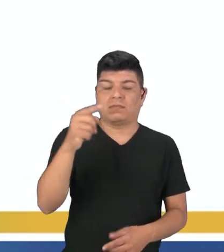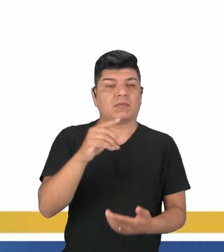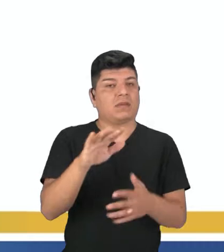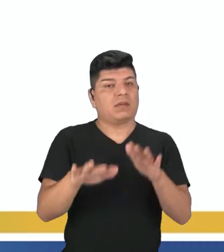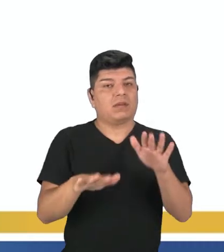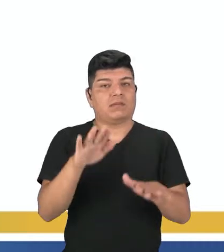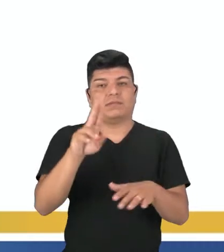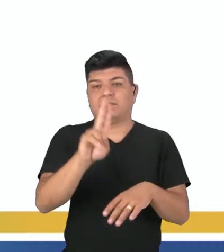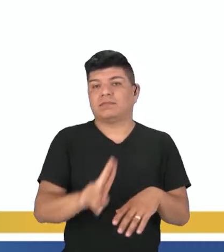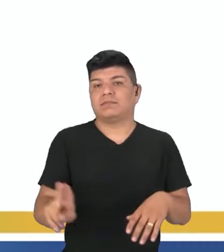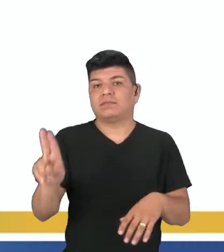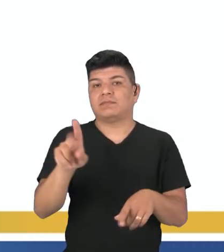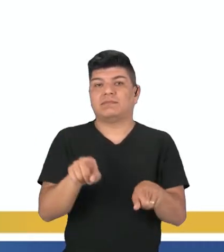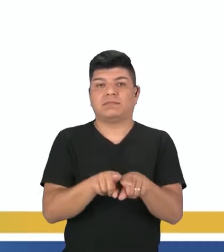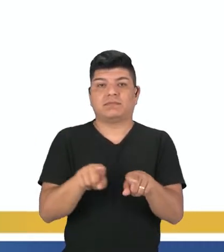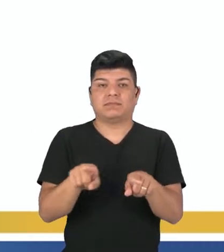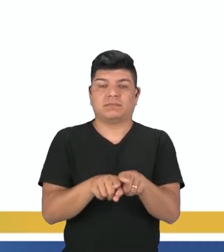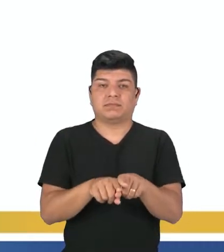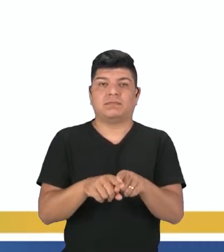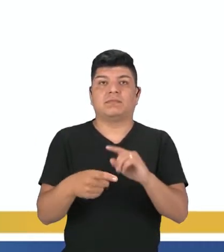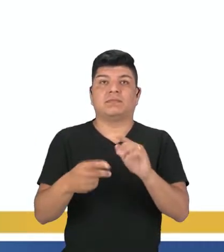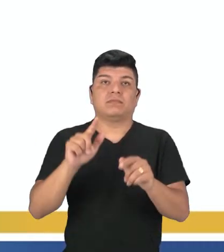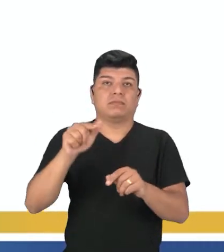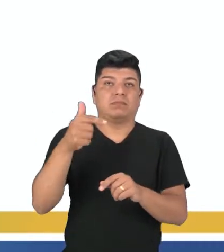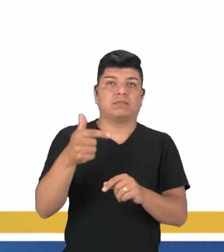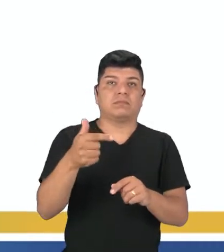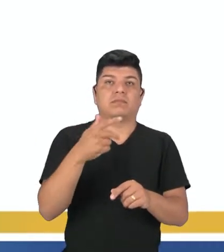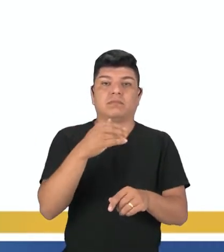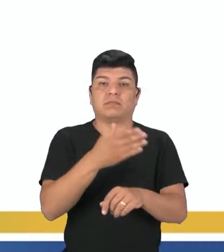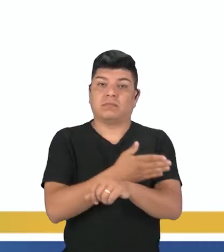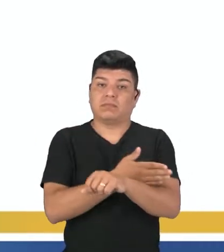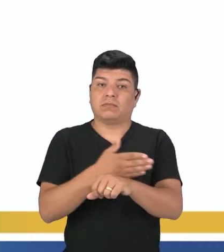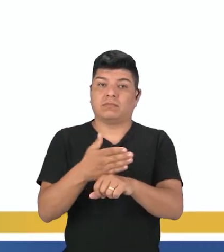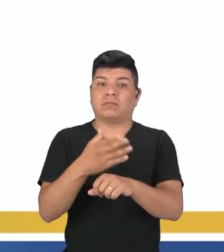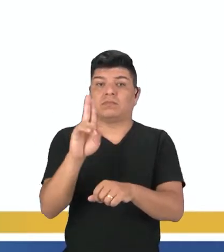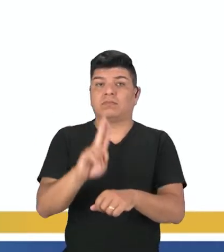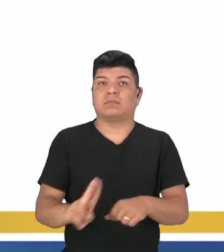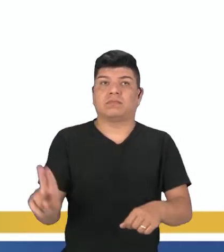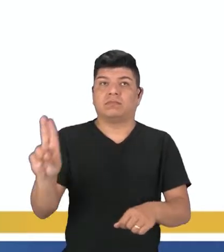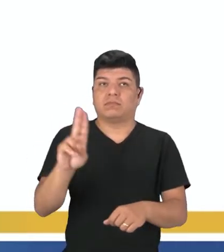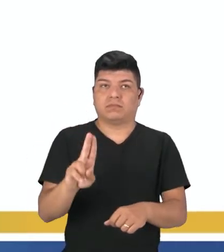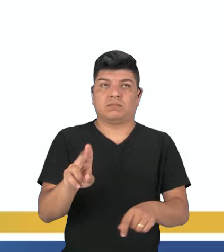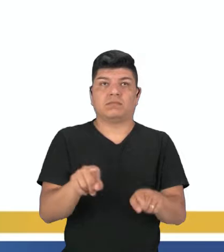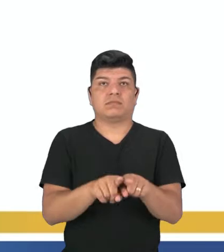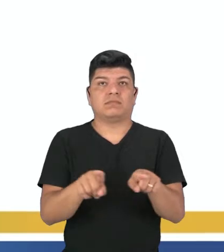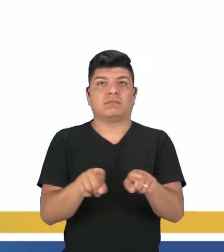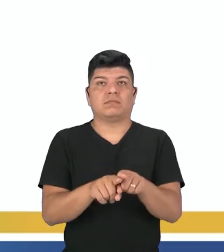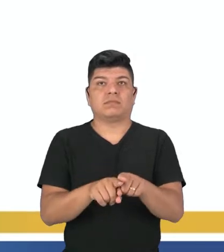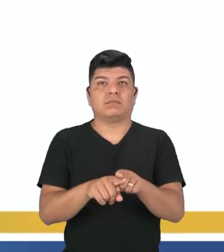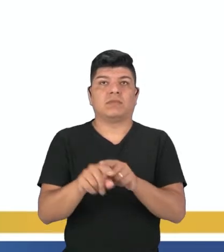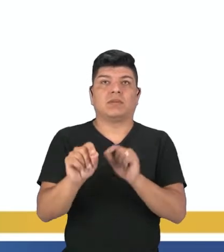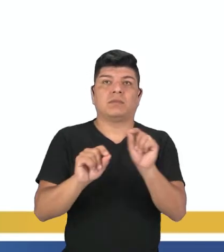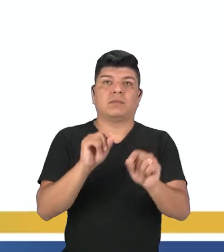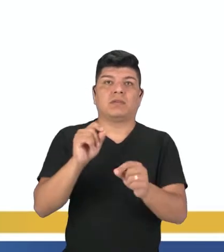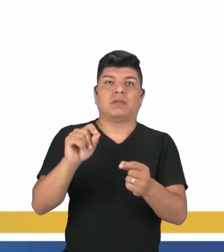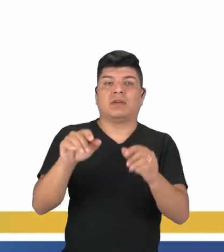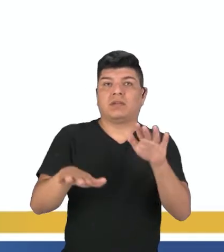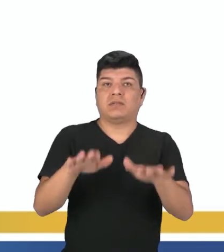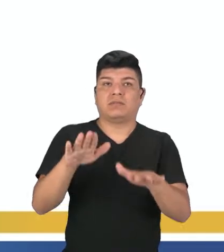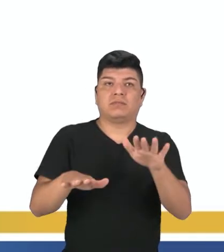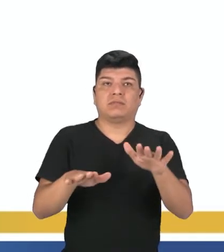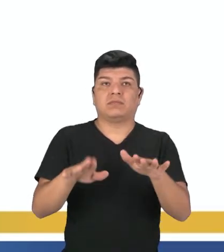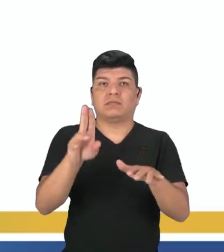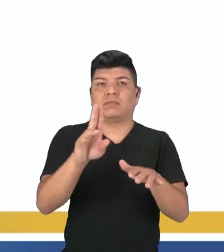algumas vezes são chamados também de double H questions. É mais comum a gente conhecê-las por double H questions, porque a maioria delas começam